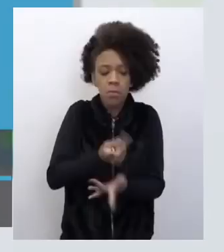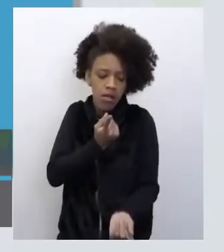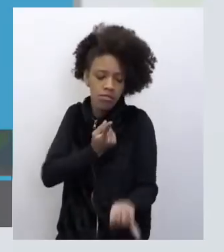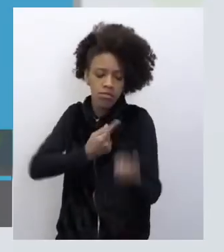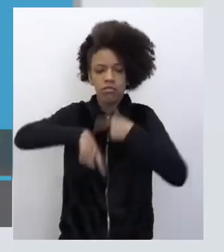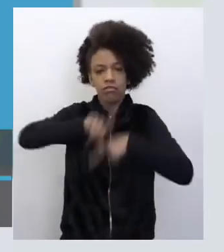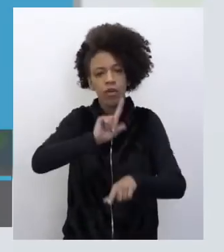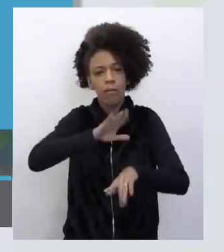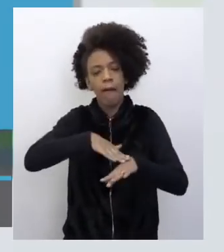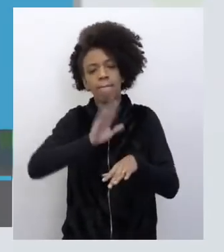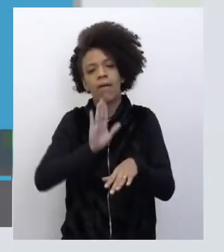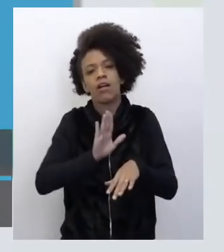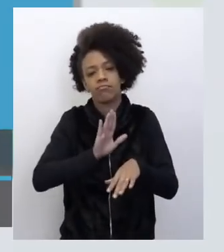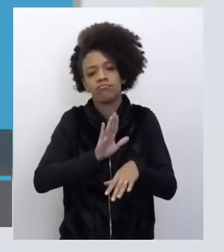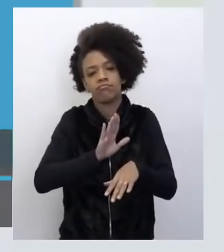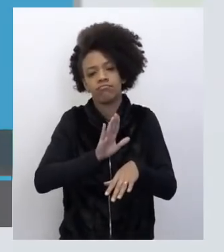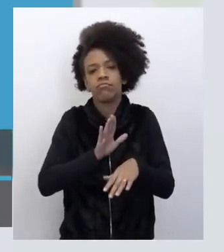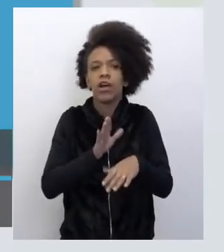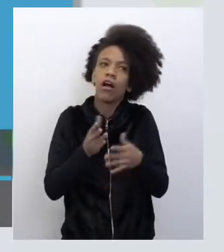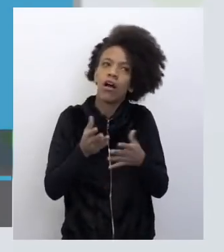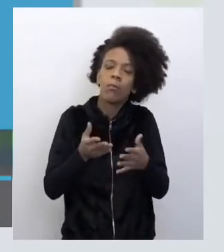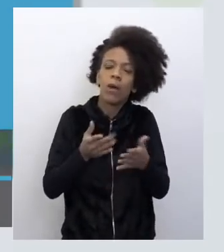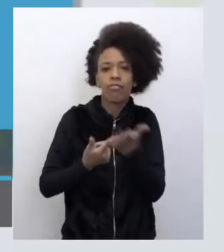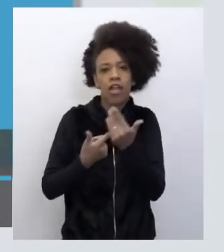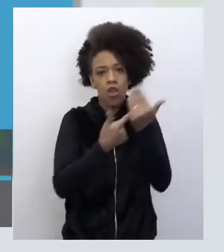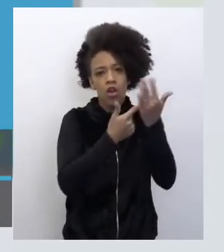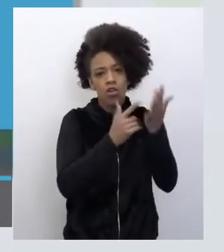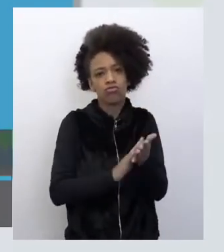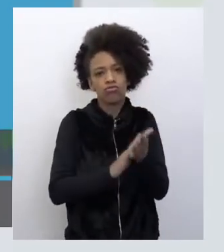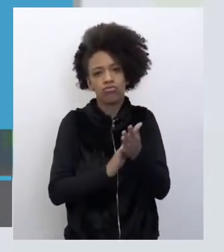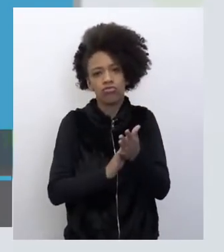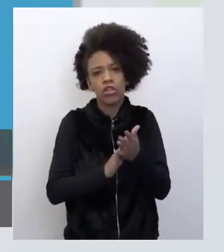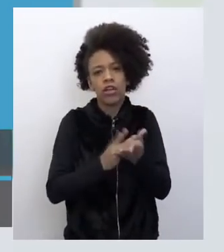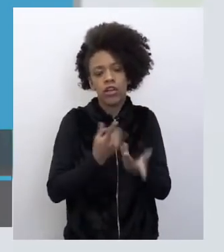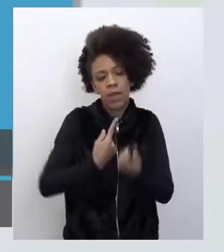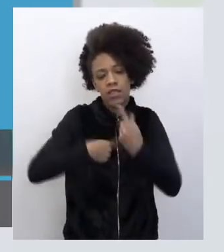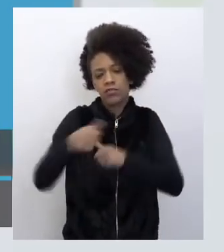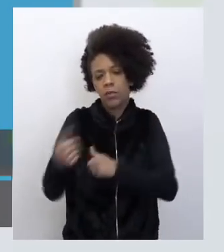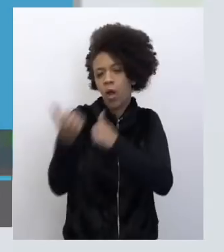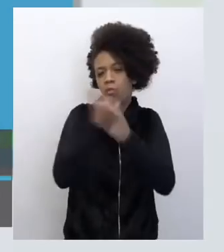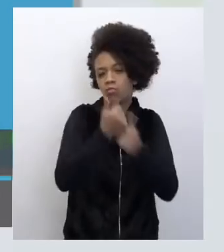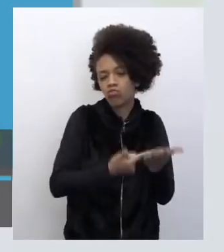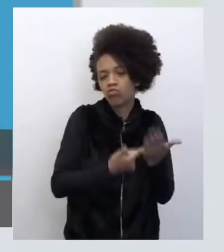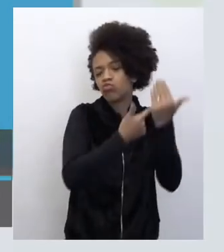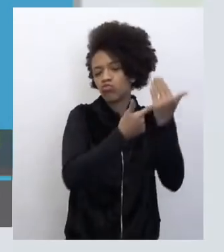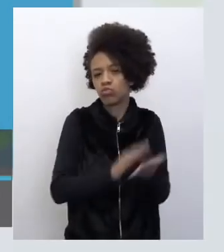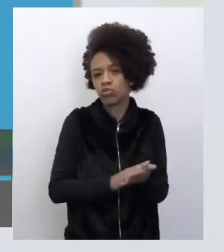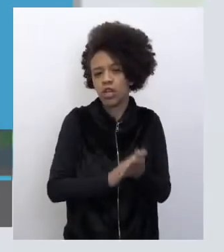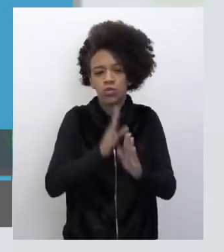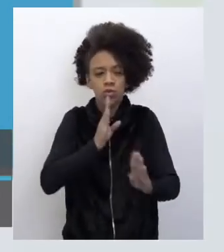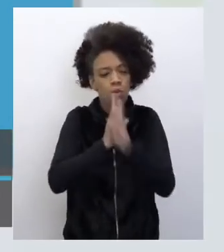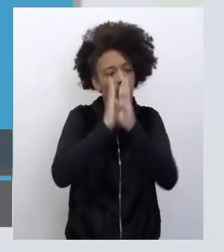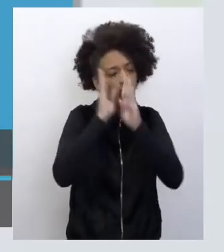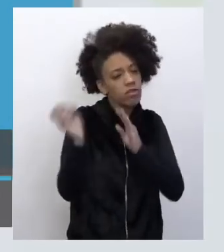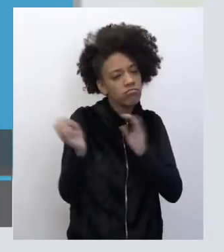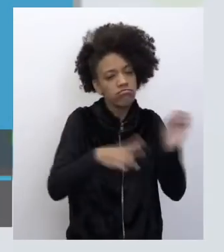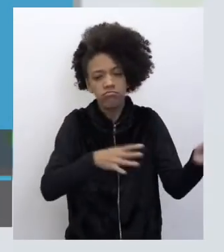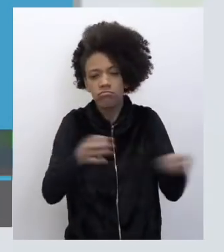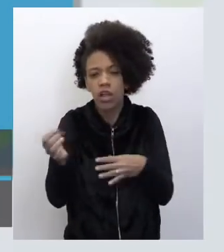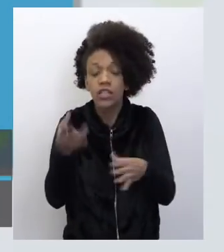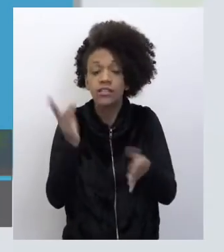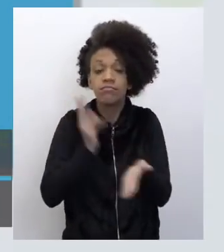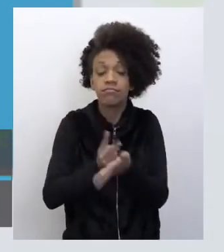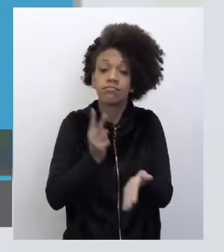mais com a tecnologia, ou seja, novas descobertas e muito mais, assim,